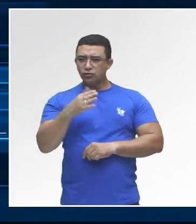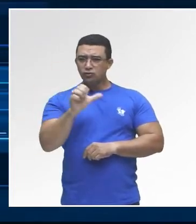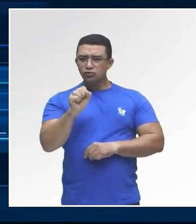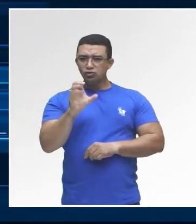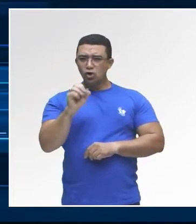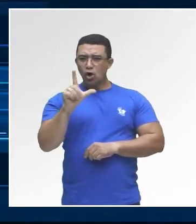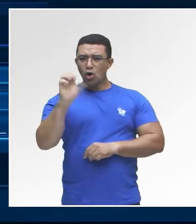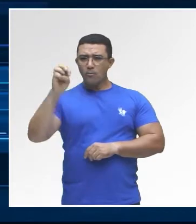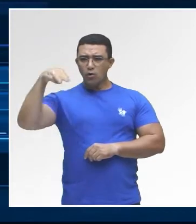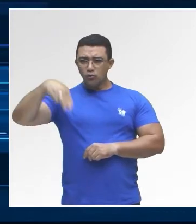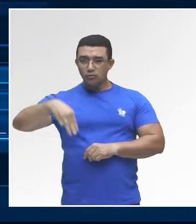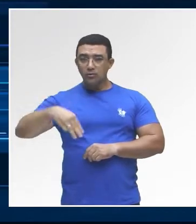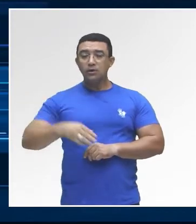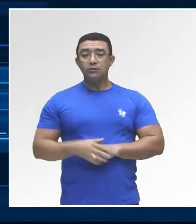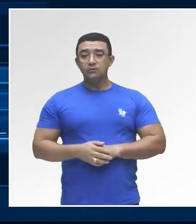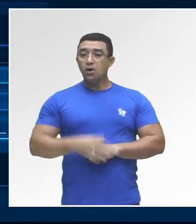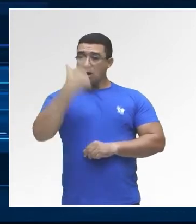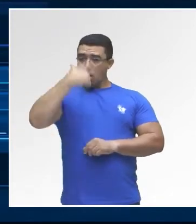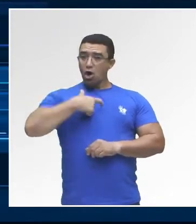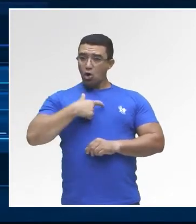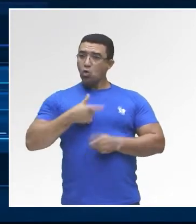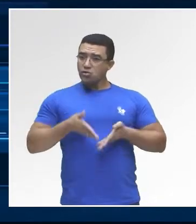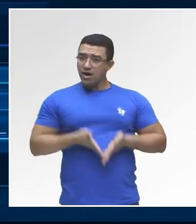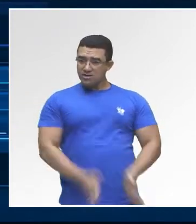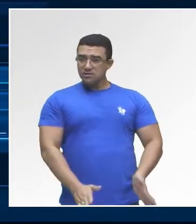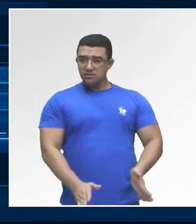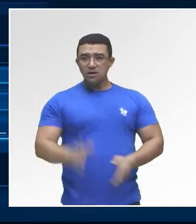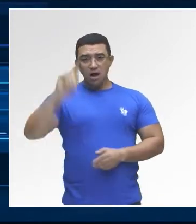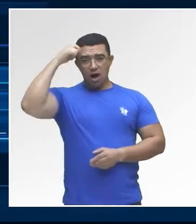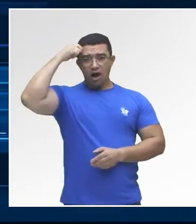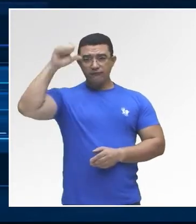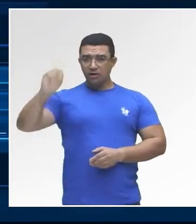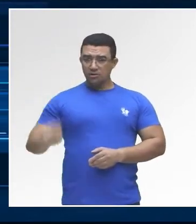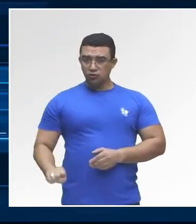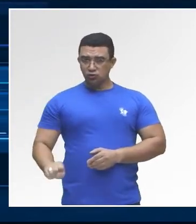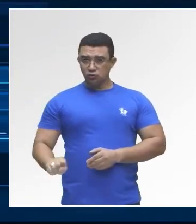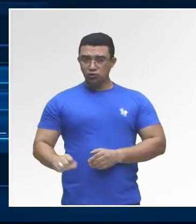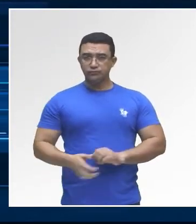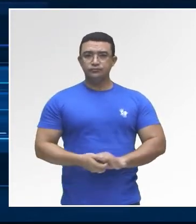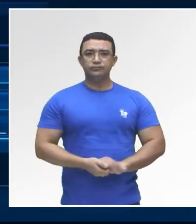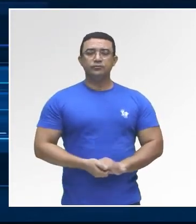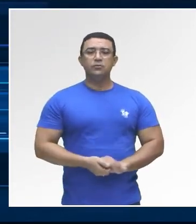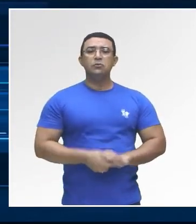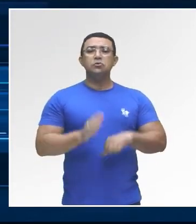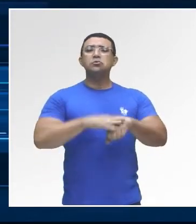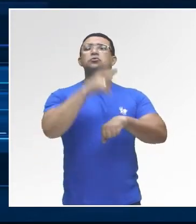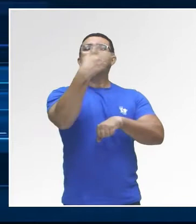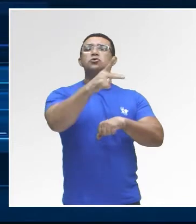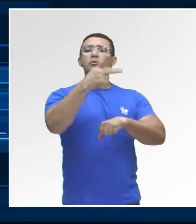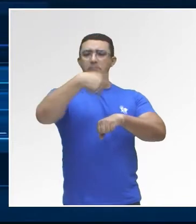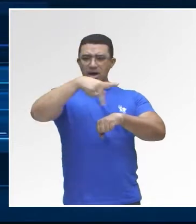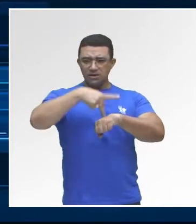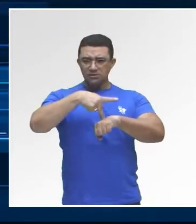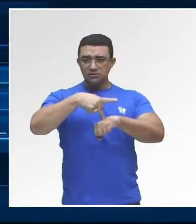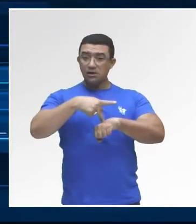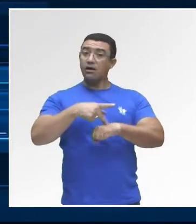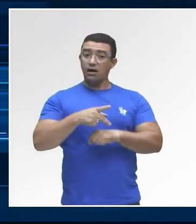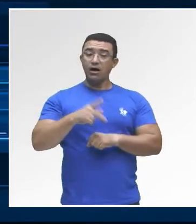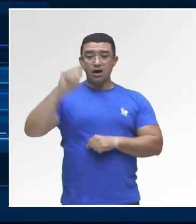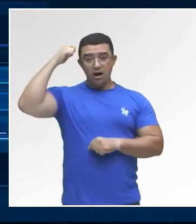I'm from South Africa. What's your nationality? I'm South